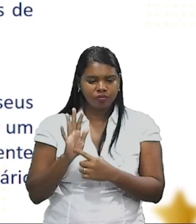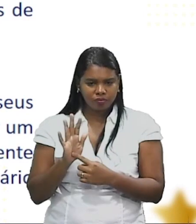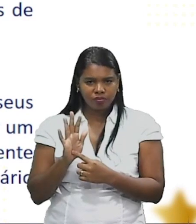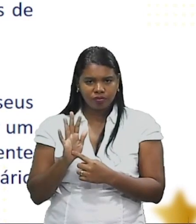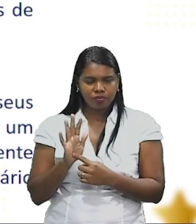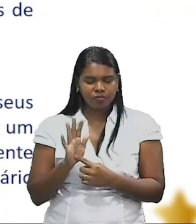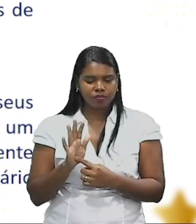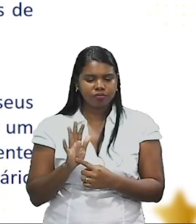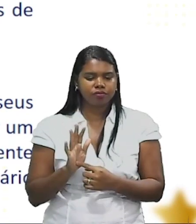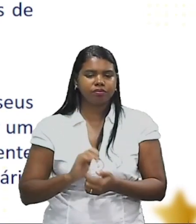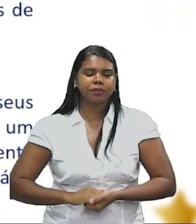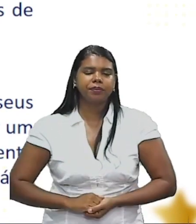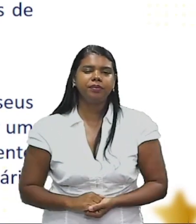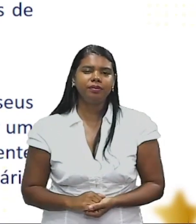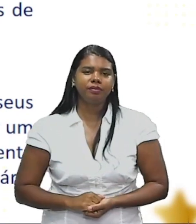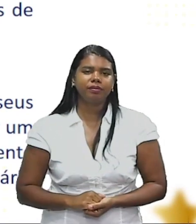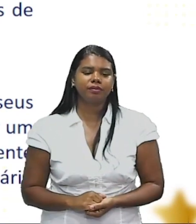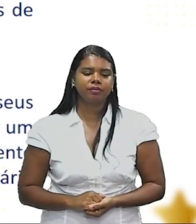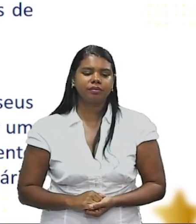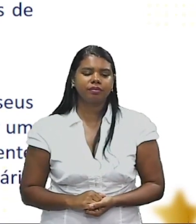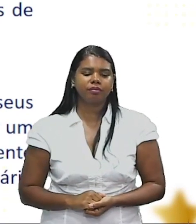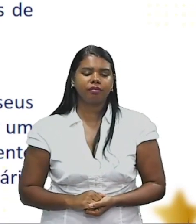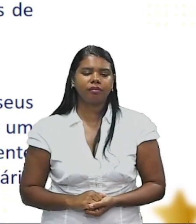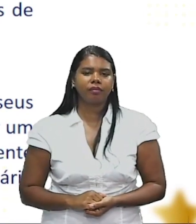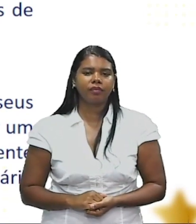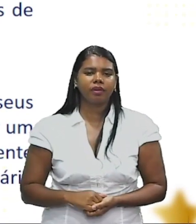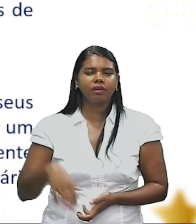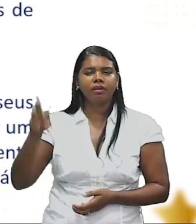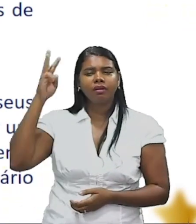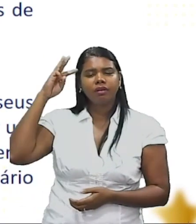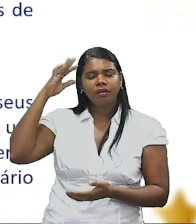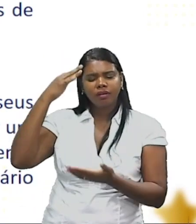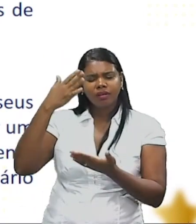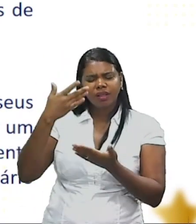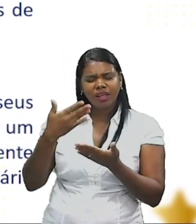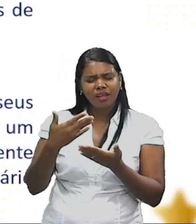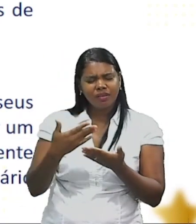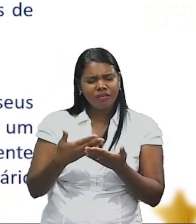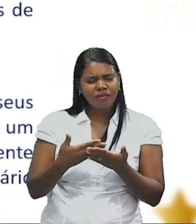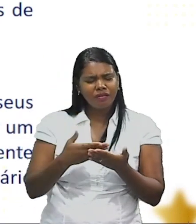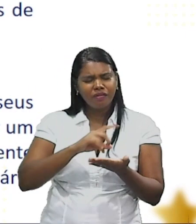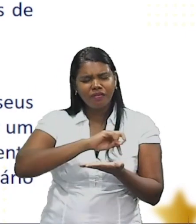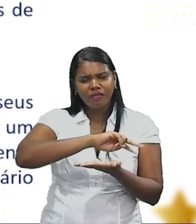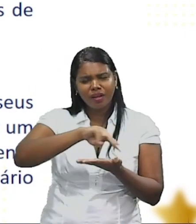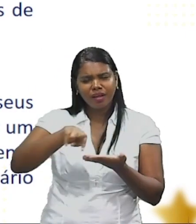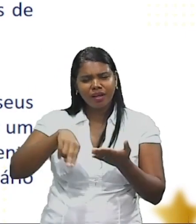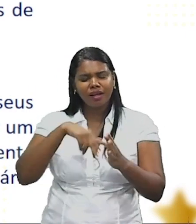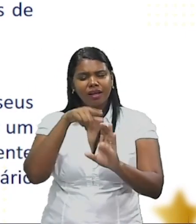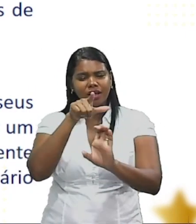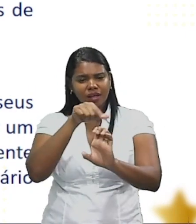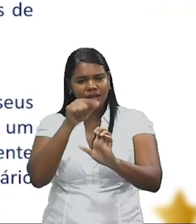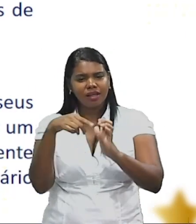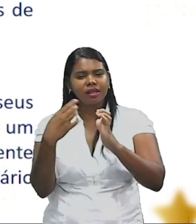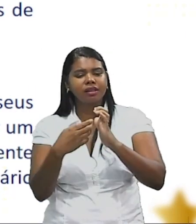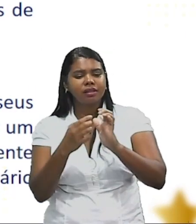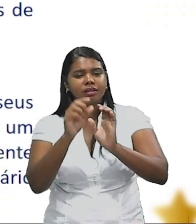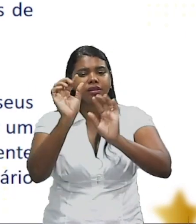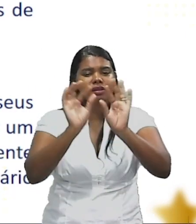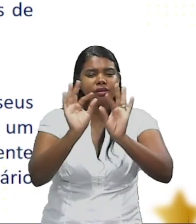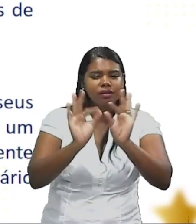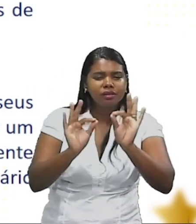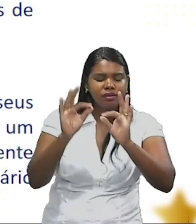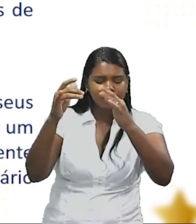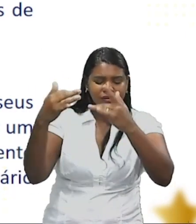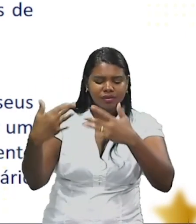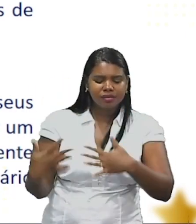reputação a zelar. E para dividir essas memórias com seus públicos de várias empresas, tem remontando o quebra-cabeça da história,